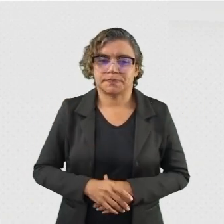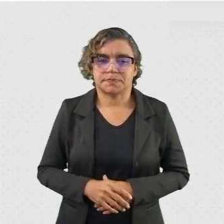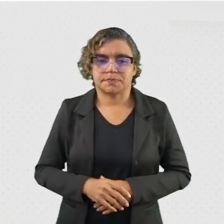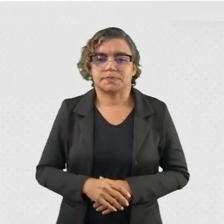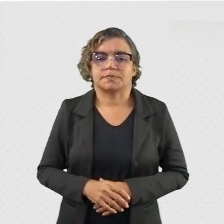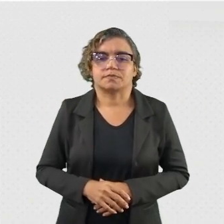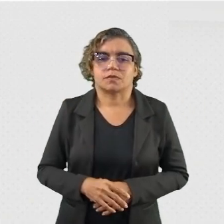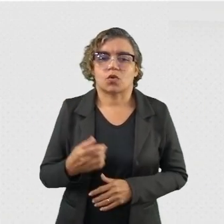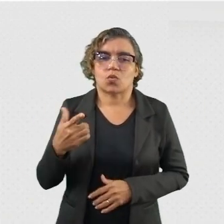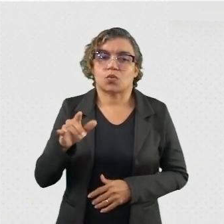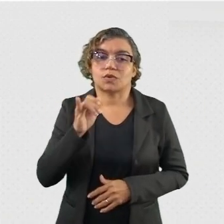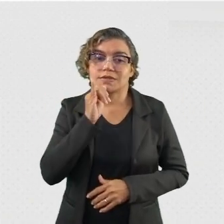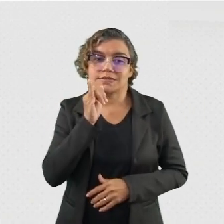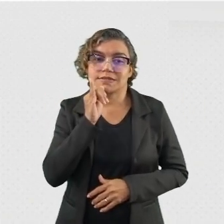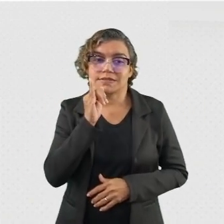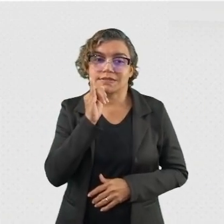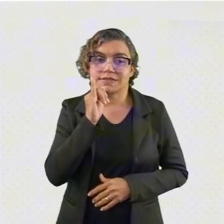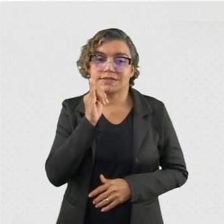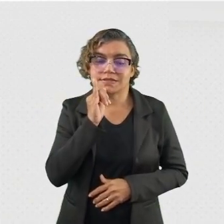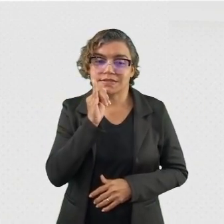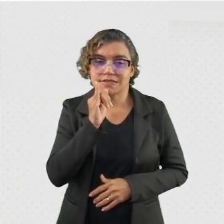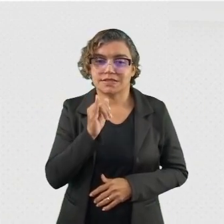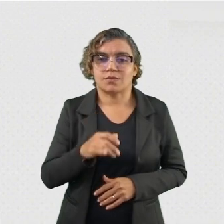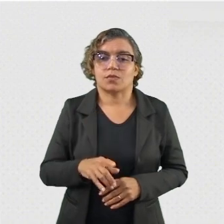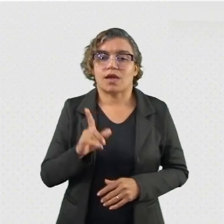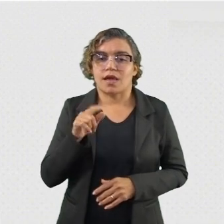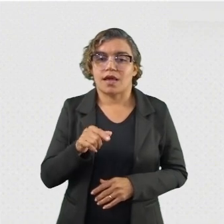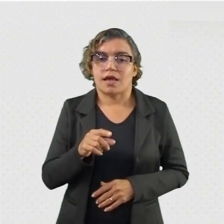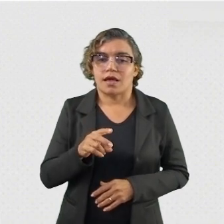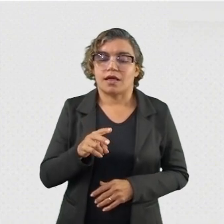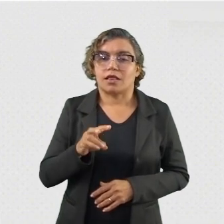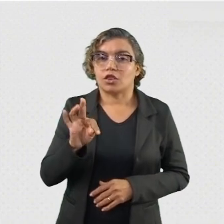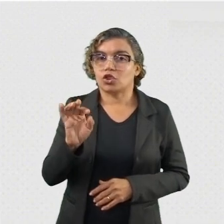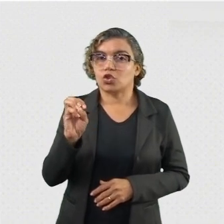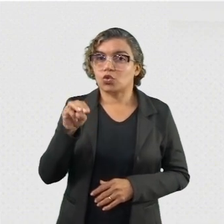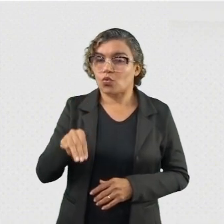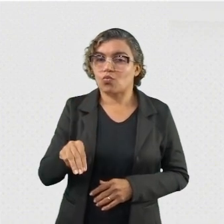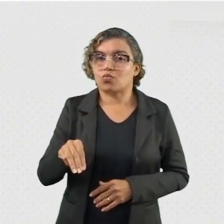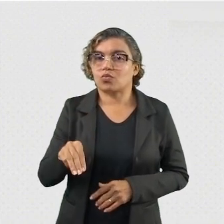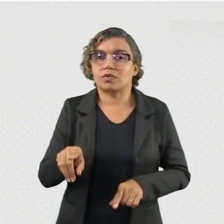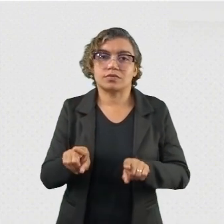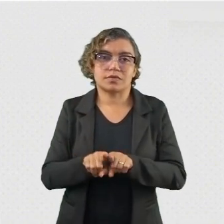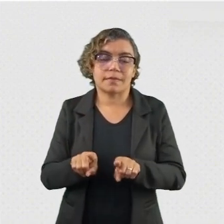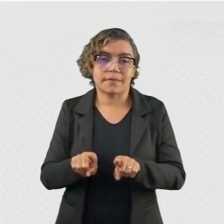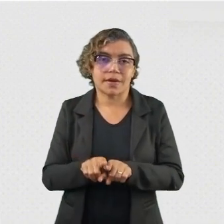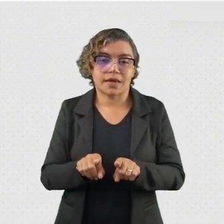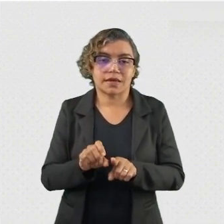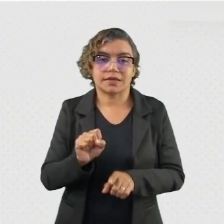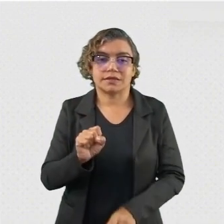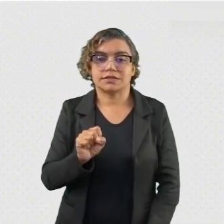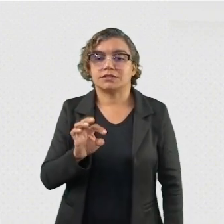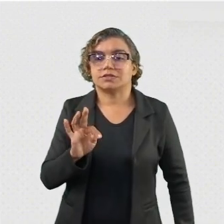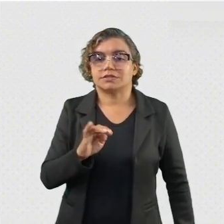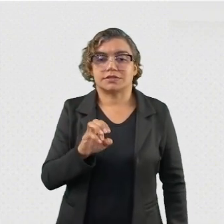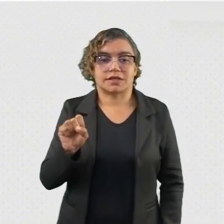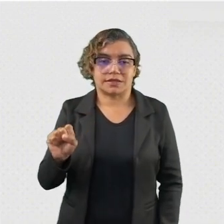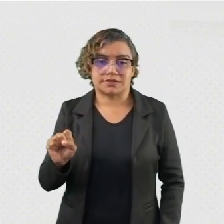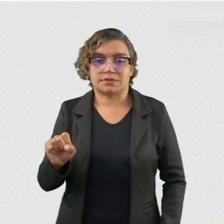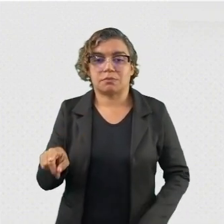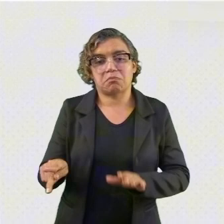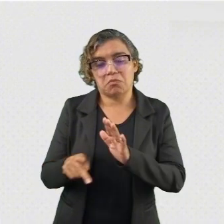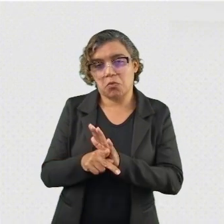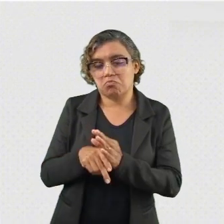Outro exemplo é em relação à tonicidade ou o estresse que se dá à entonação da